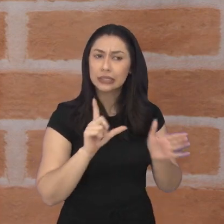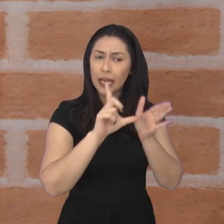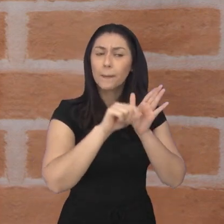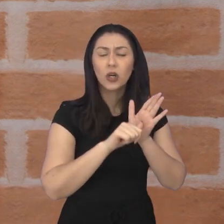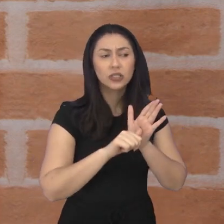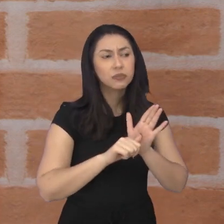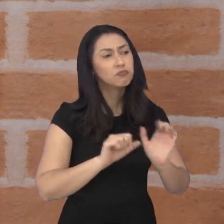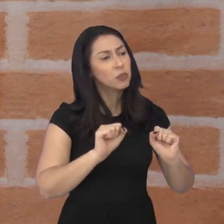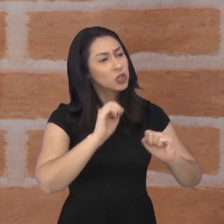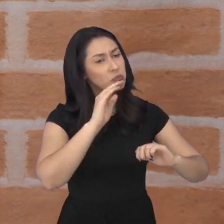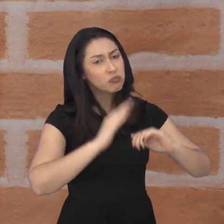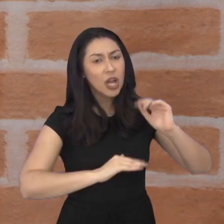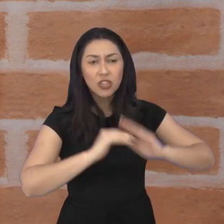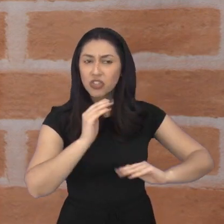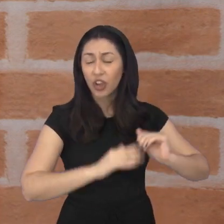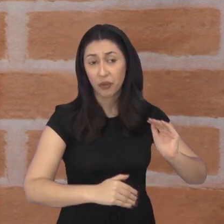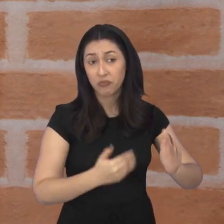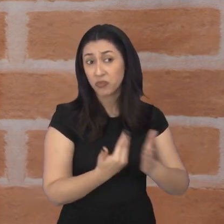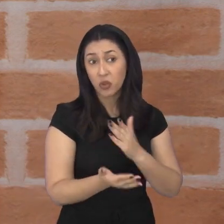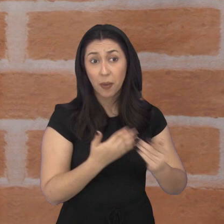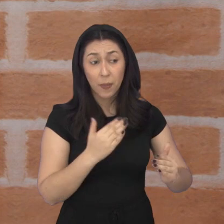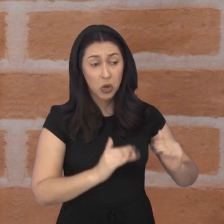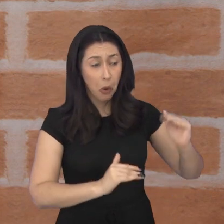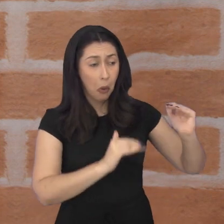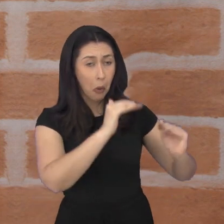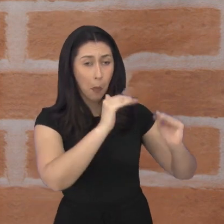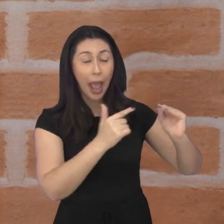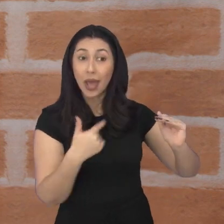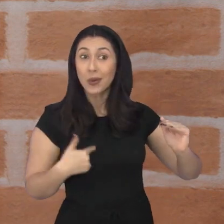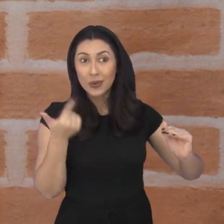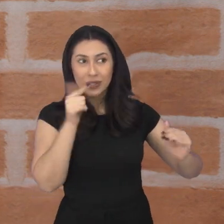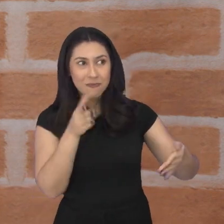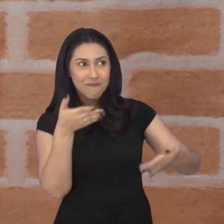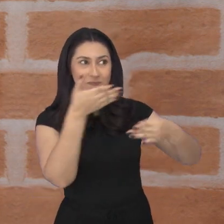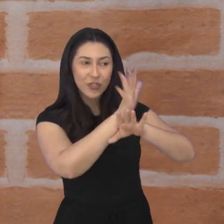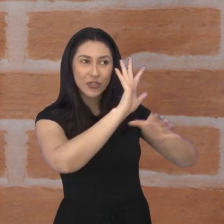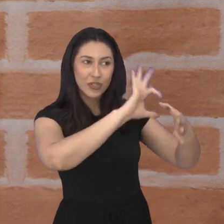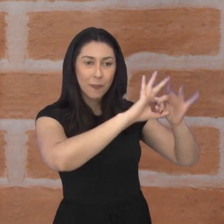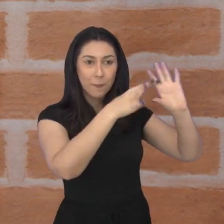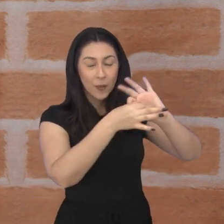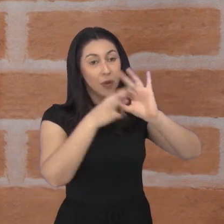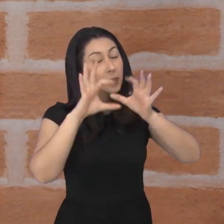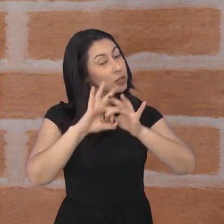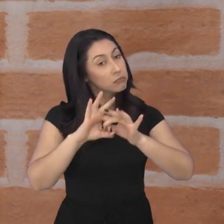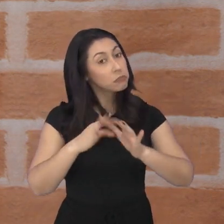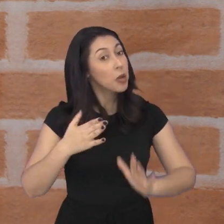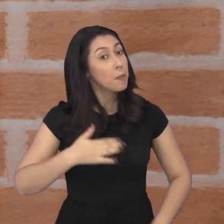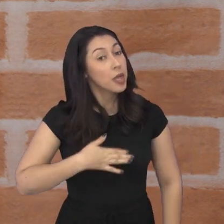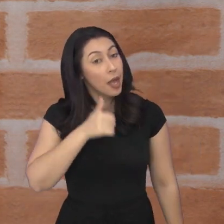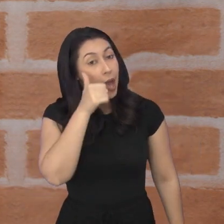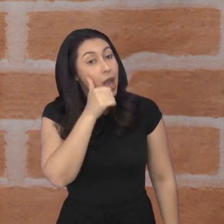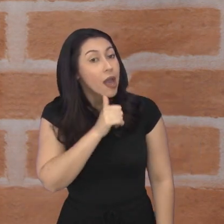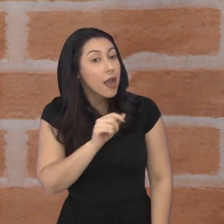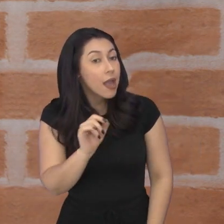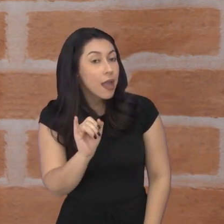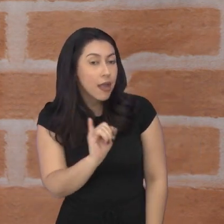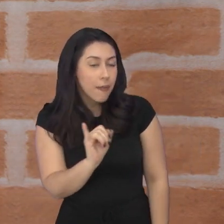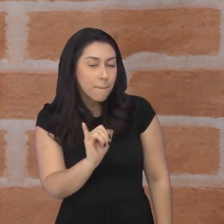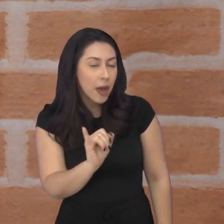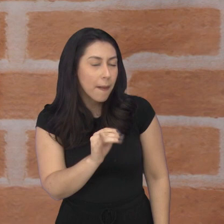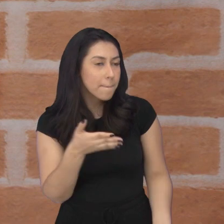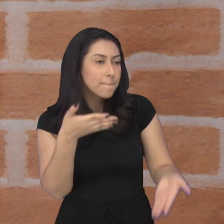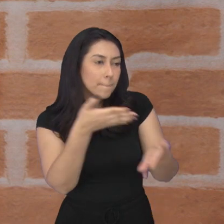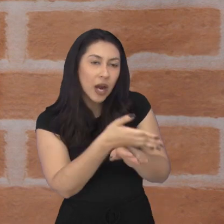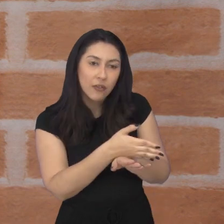vida depois, independente do nível que você chegou. Eu cheguei num nível olímpico, mas, por exemplo, a minha irmã fazia esporte comigo, ela não chegou num nível olímpico. Mas as coisas que